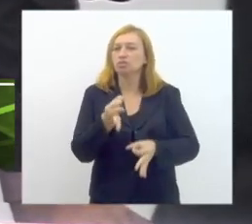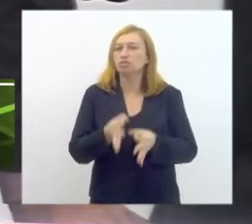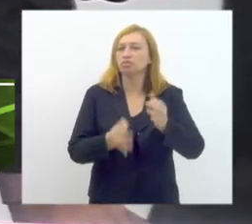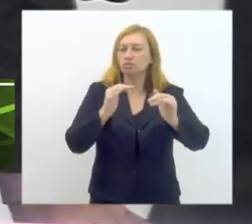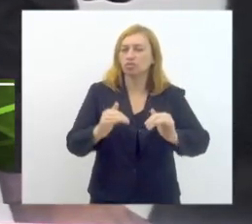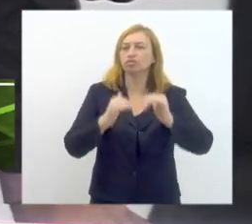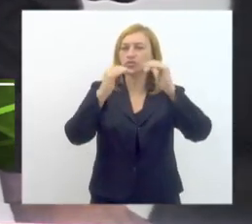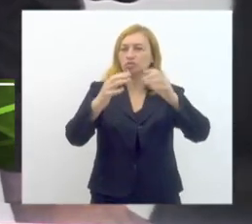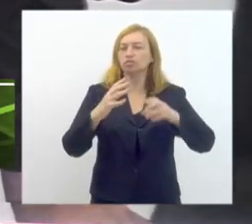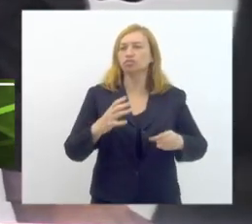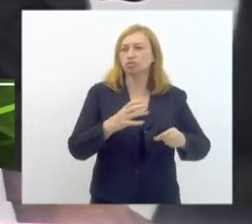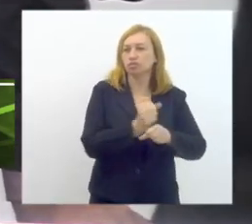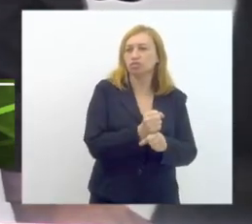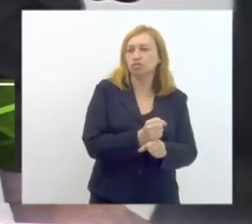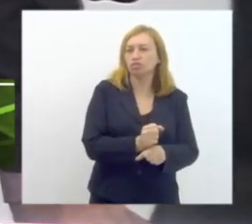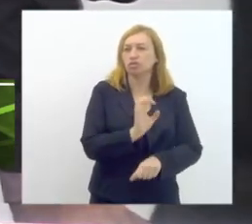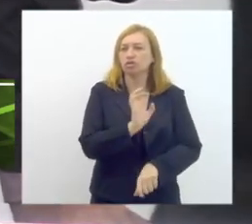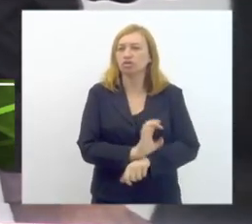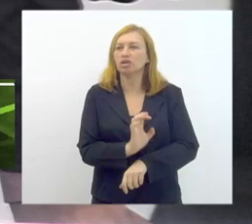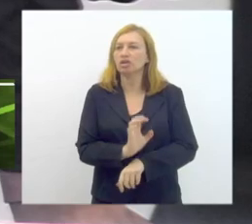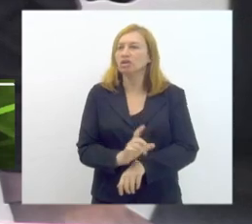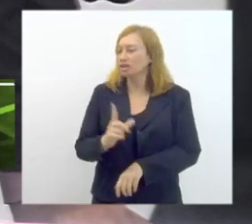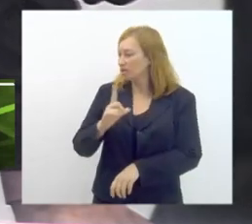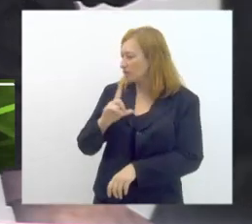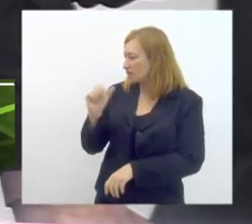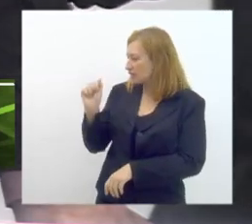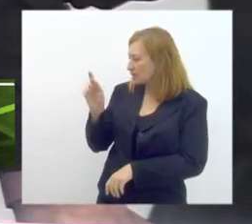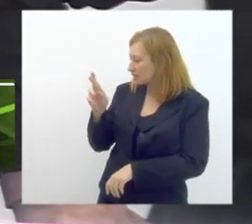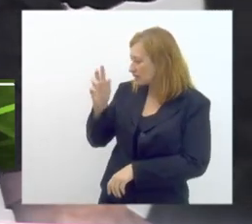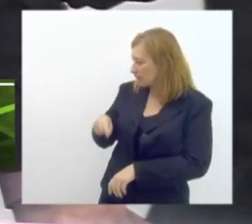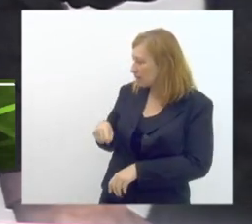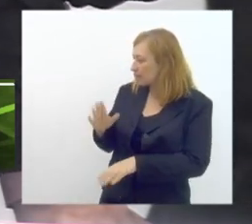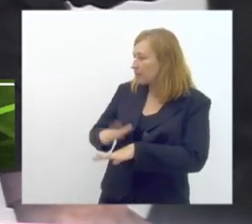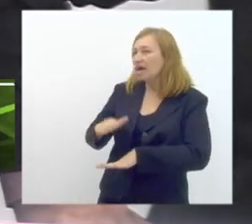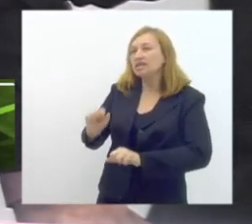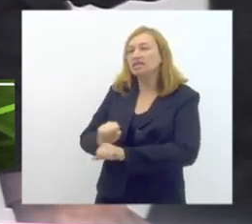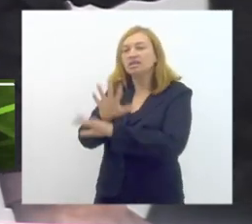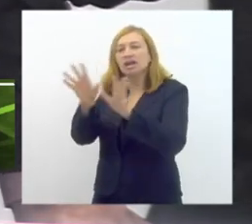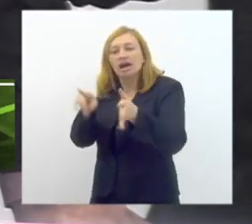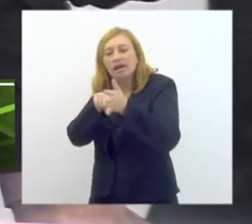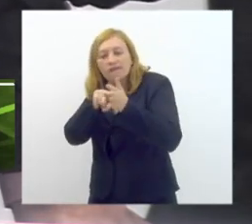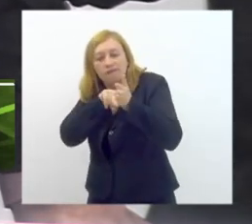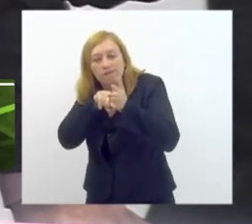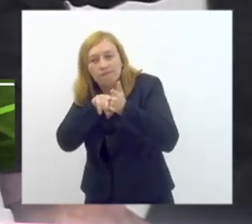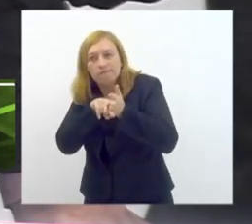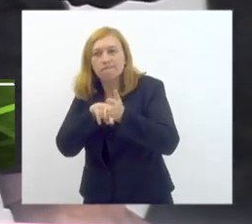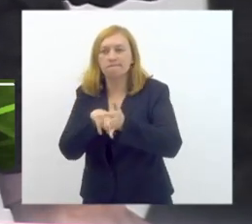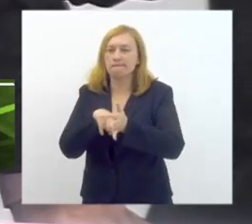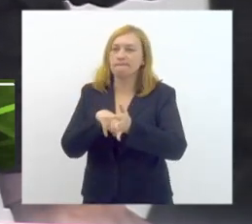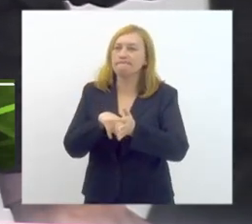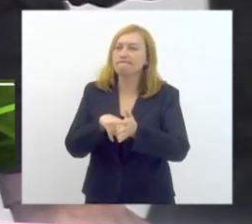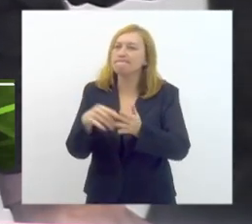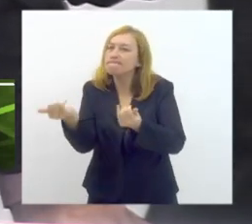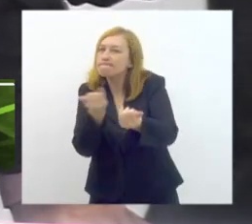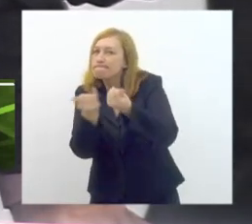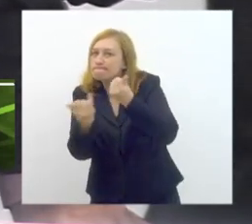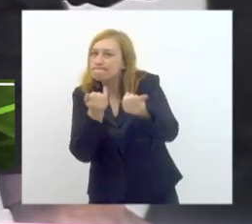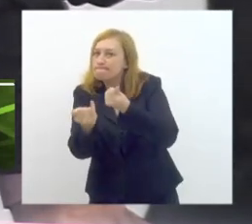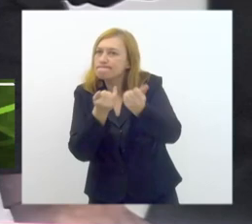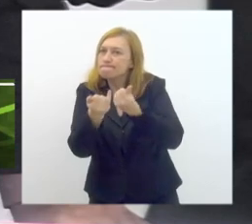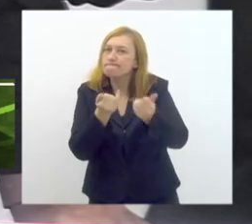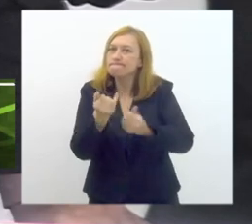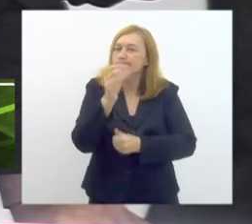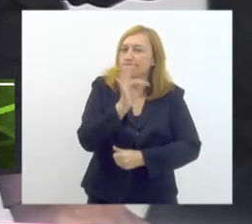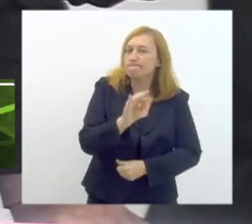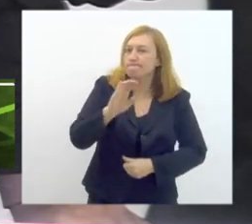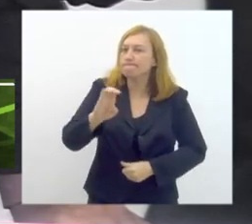do Estado, para que se tornasse, André, mais claro a fiscalização e a informação do